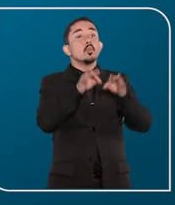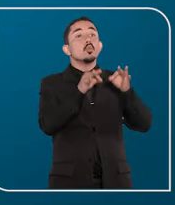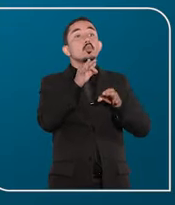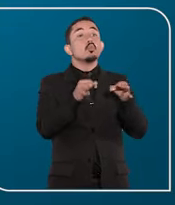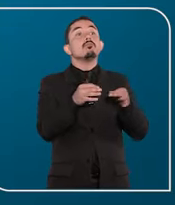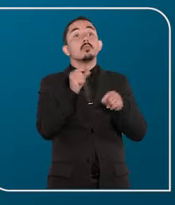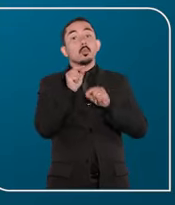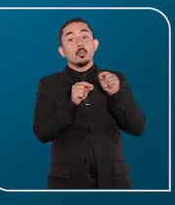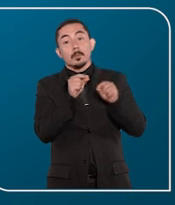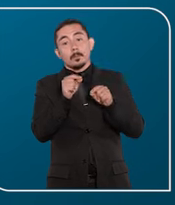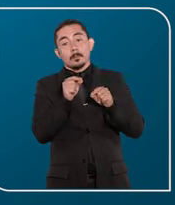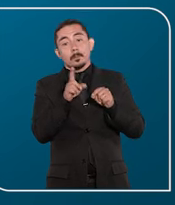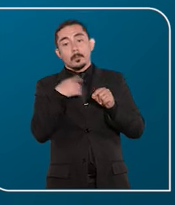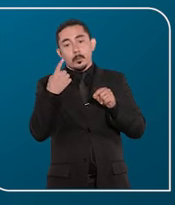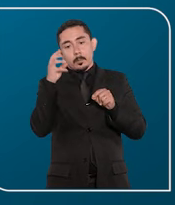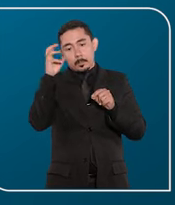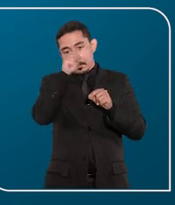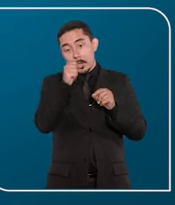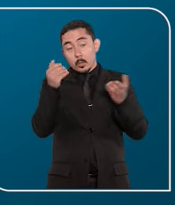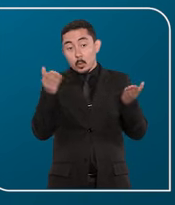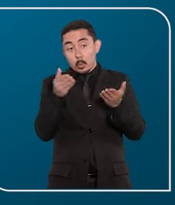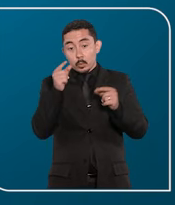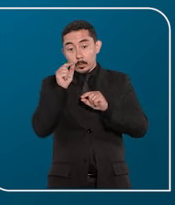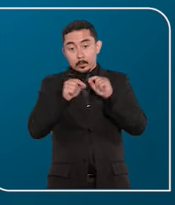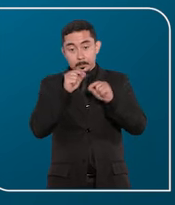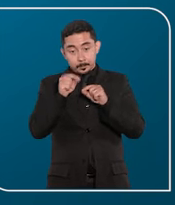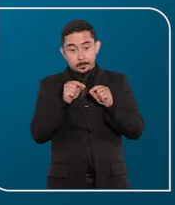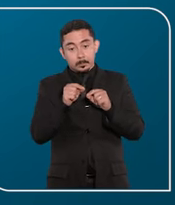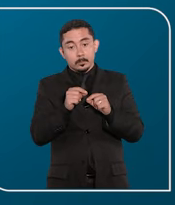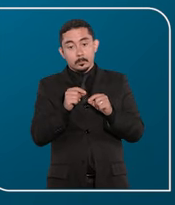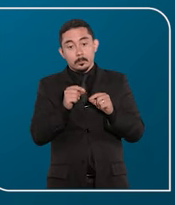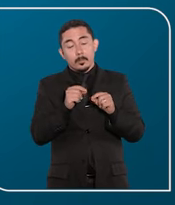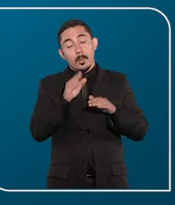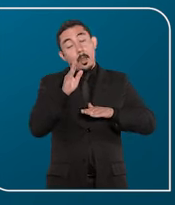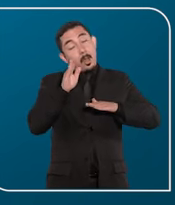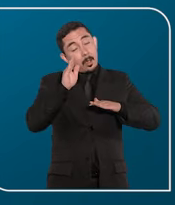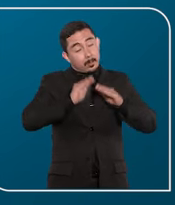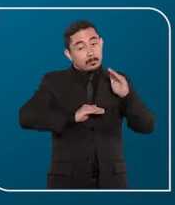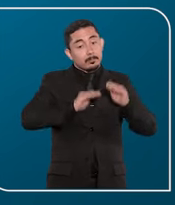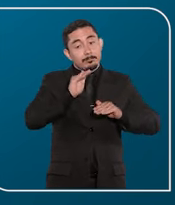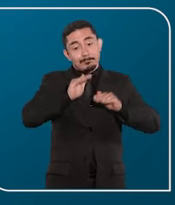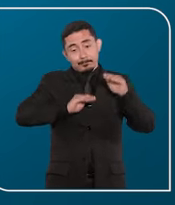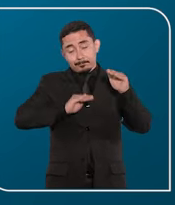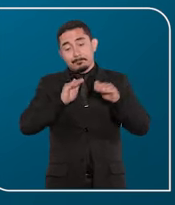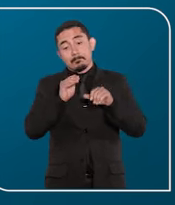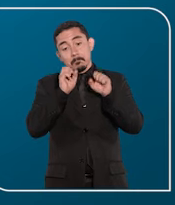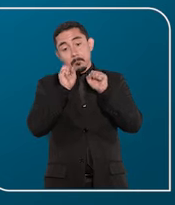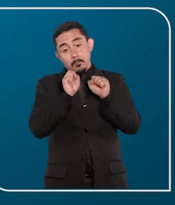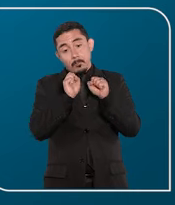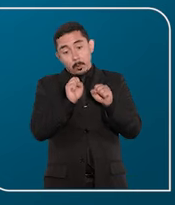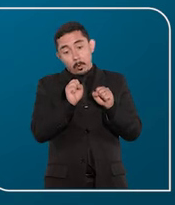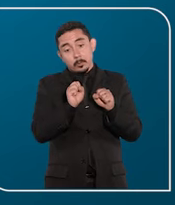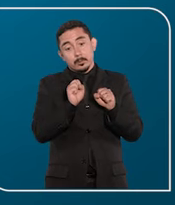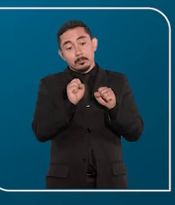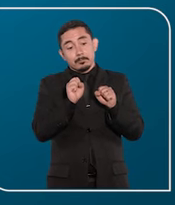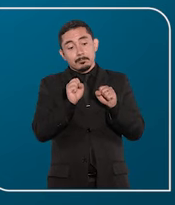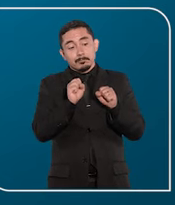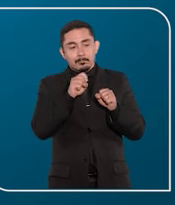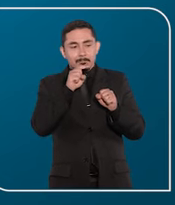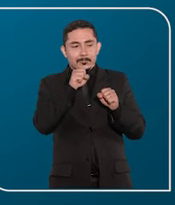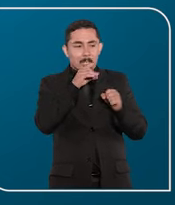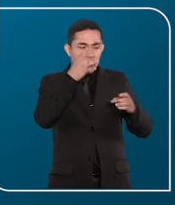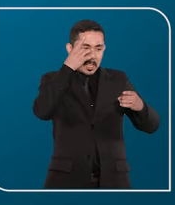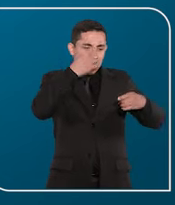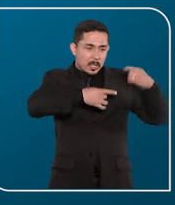que nós estamos aprendendo hoje? Que, muitas vezes, a gente pode abrir mão de uma disputa